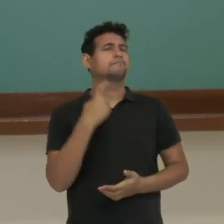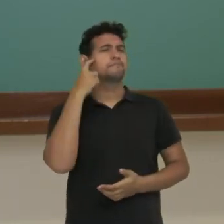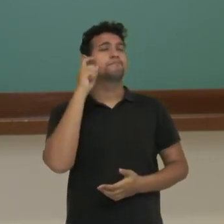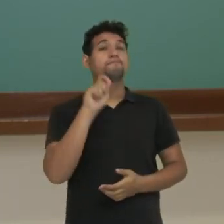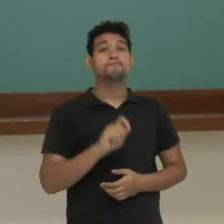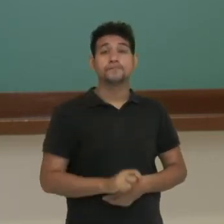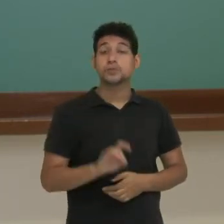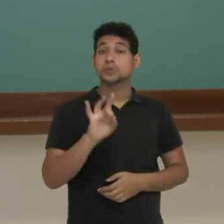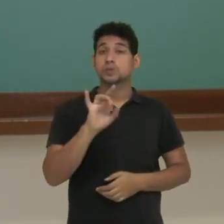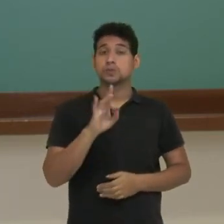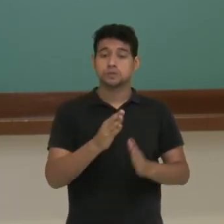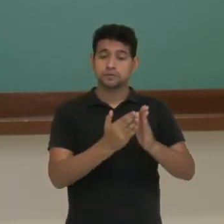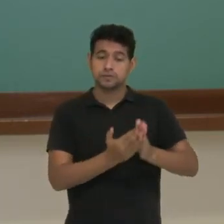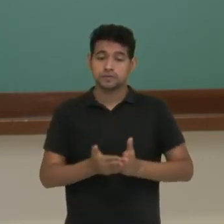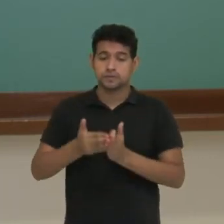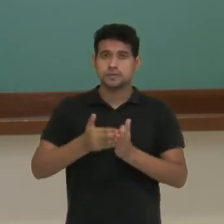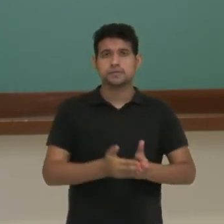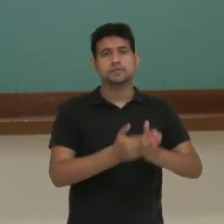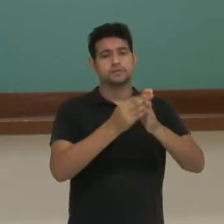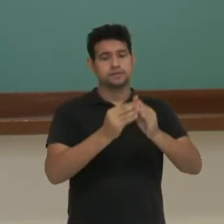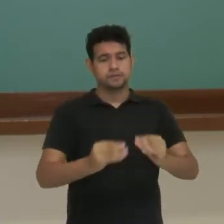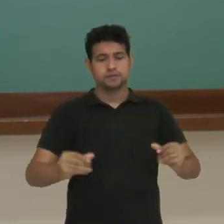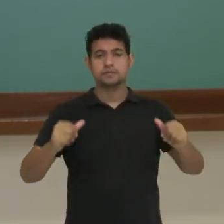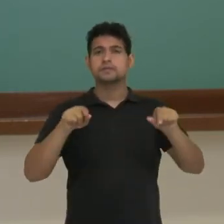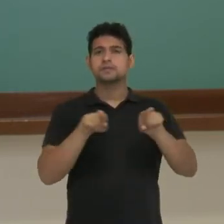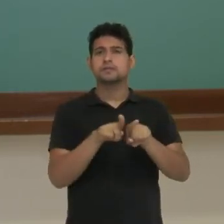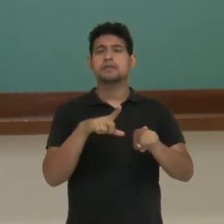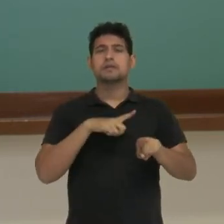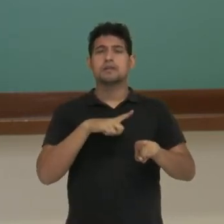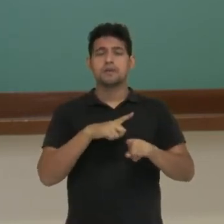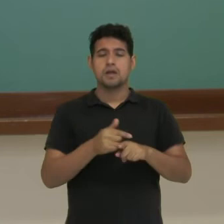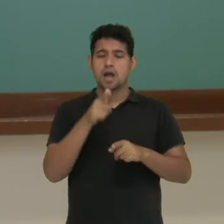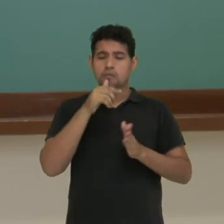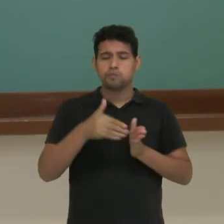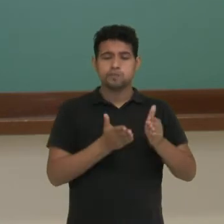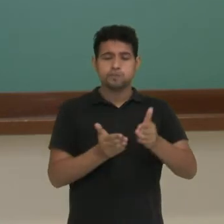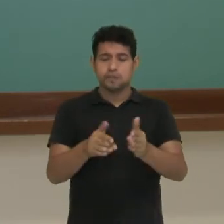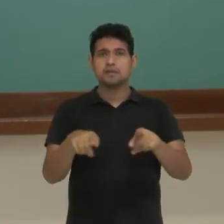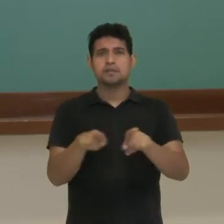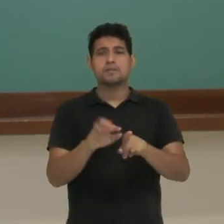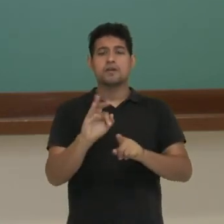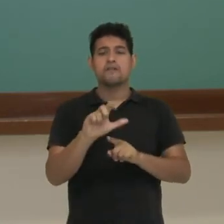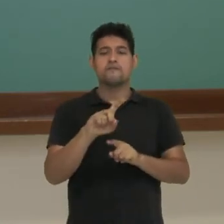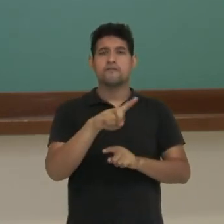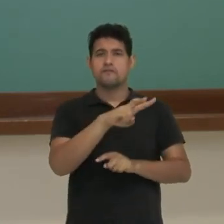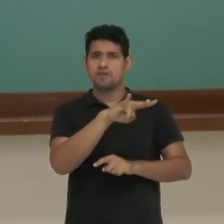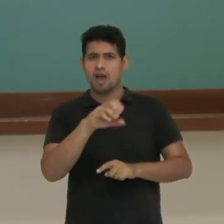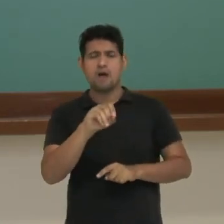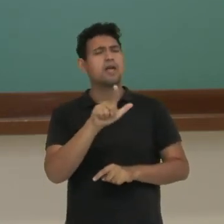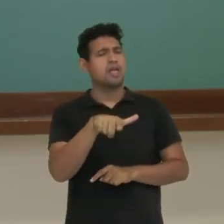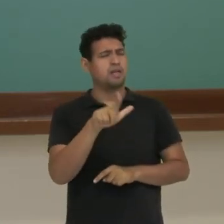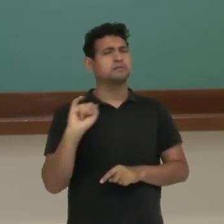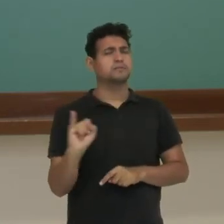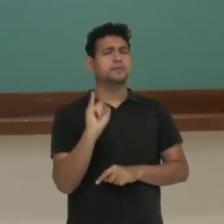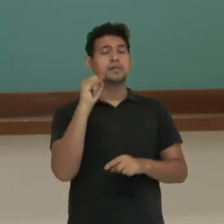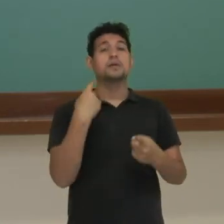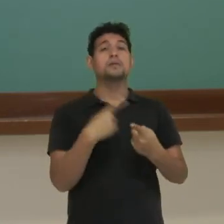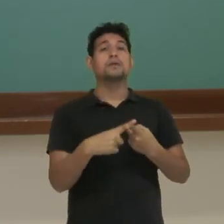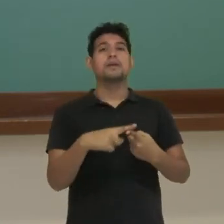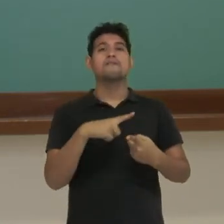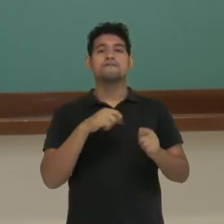apenas no transporte terrestre, mas o transporte marítimo e o transporte fluvial são importantíssimos porque